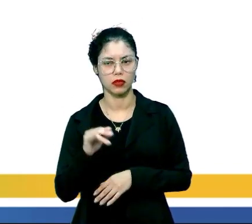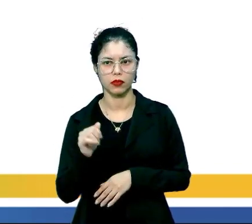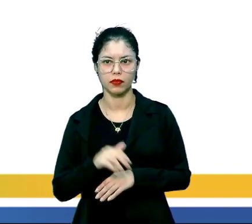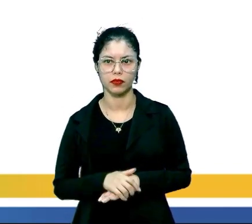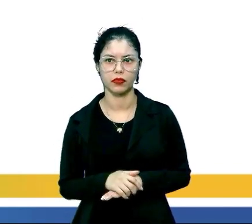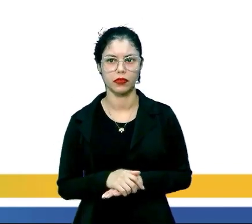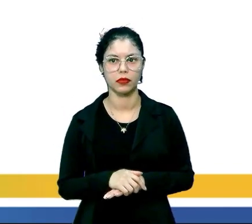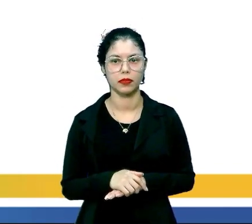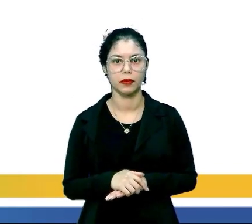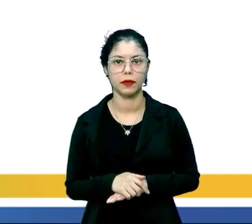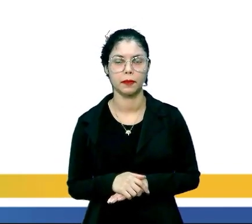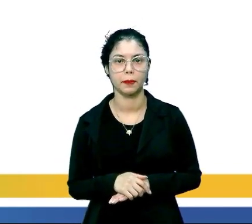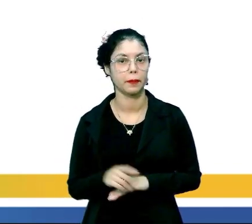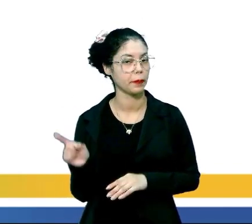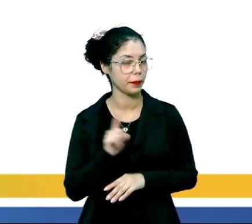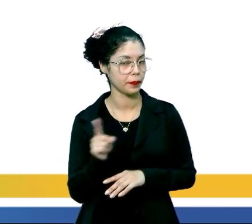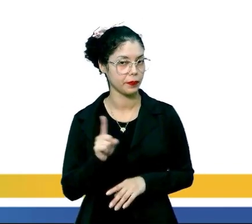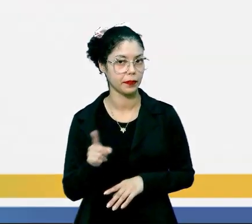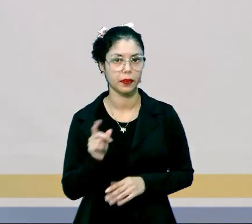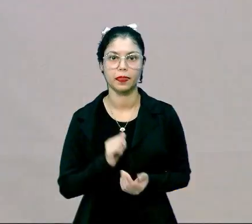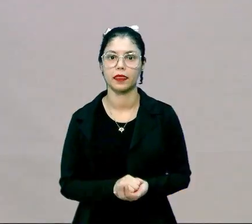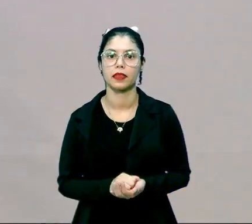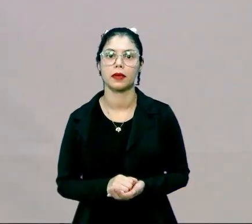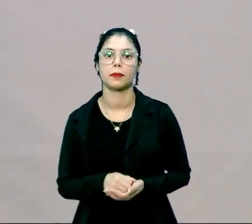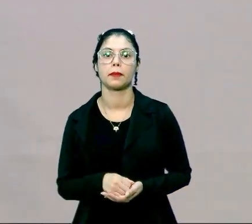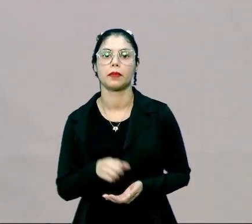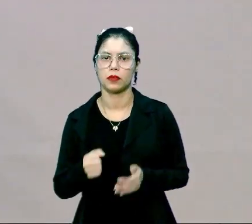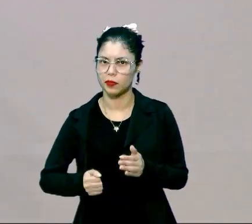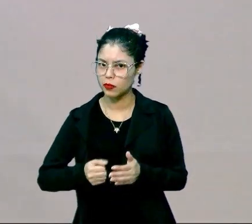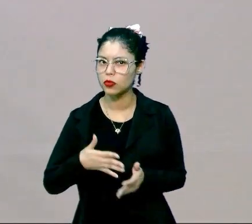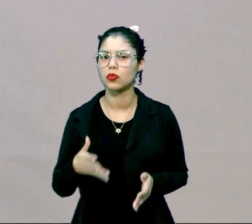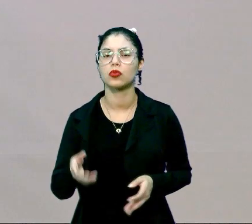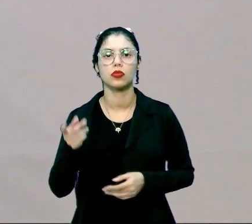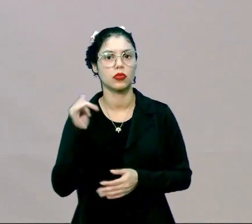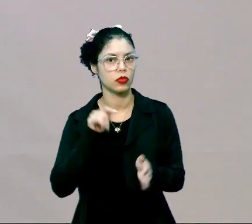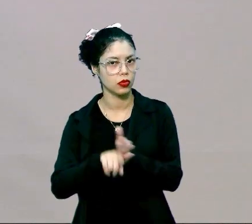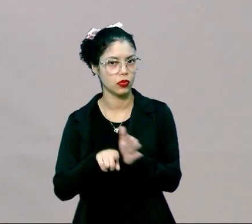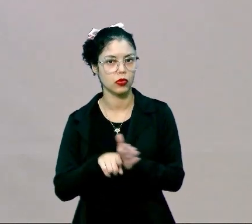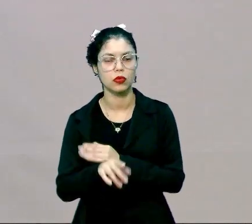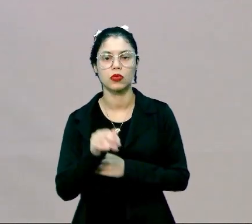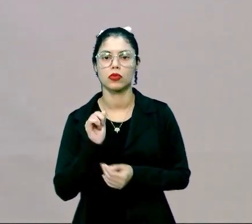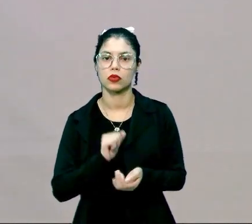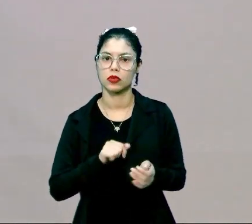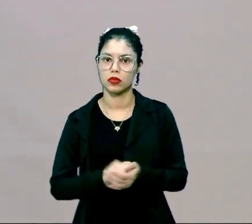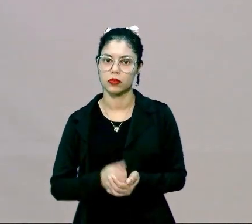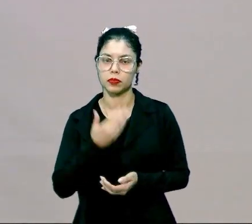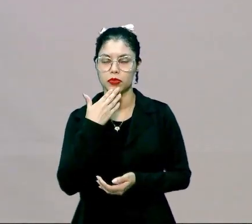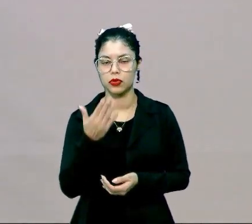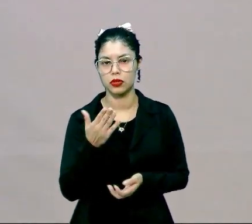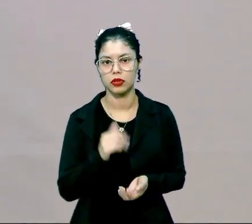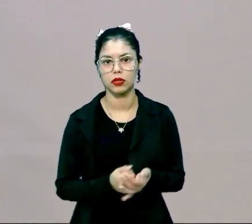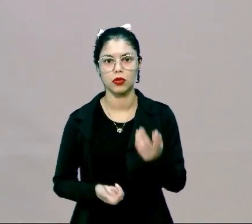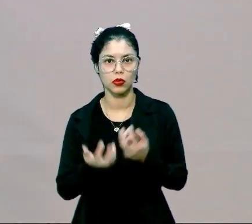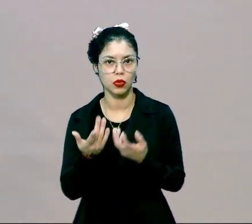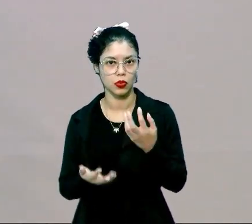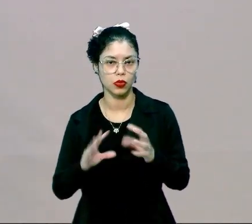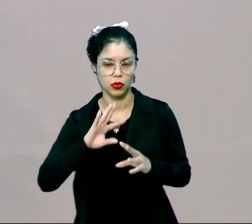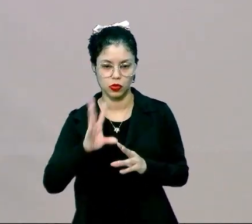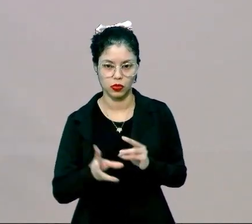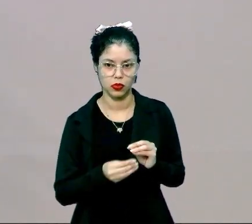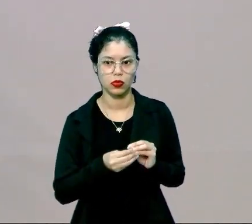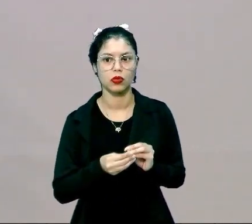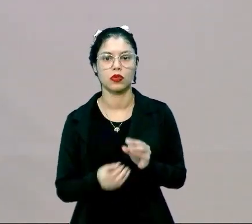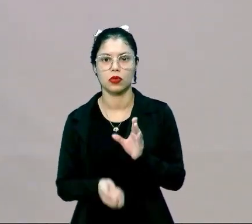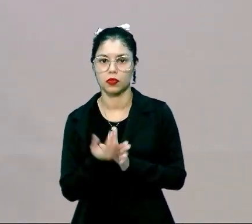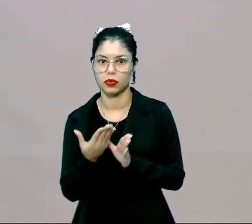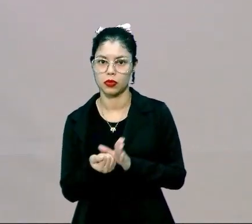uma queima incompleta? Não, tá, pessoal? Depende muito do enunciado da questão. Se a questão estiver pedindo uma queima completa,